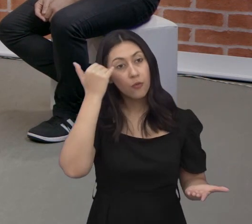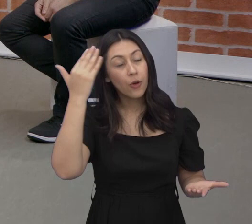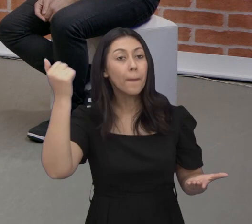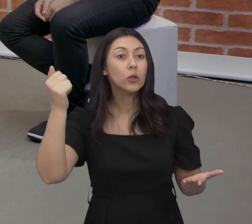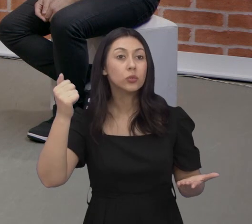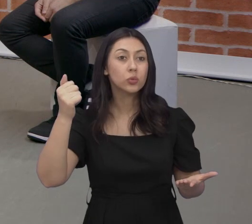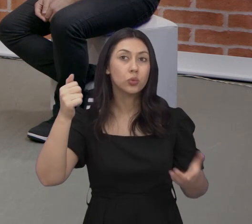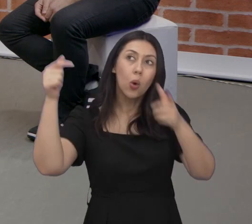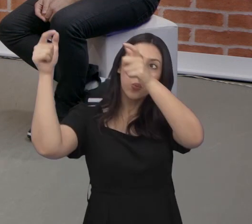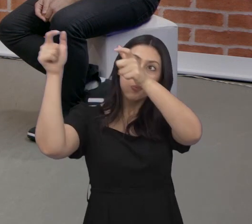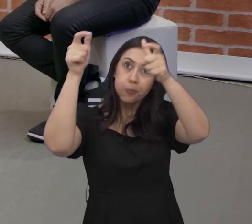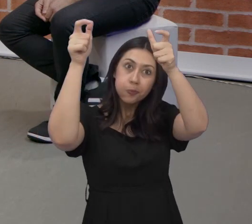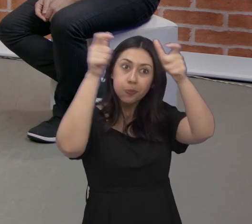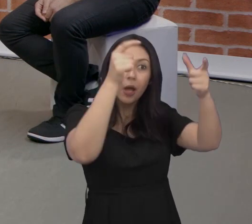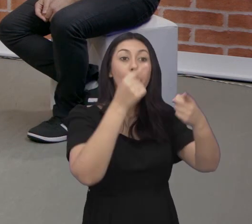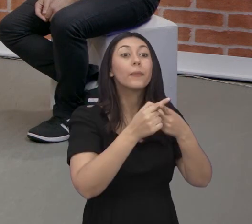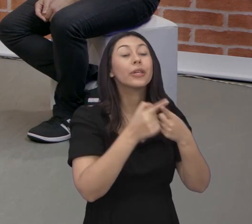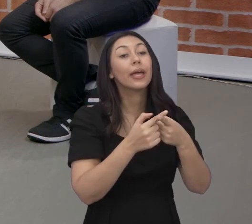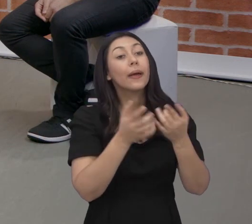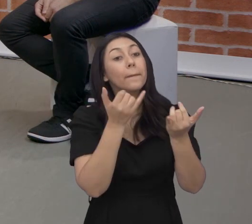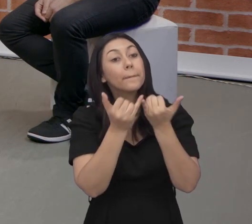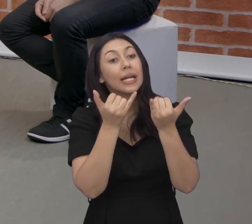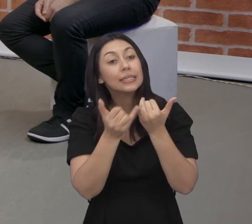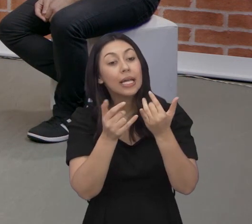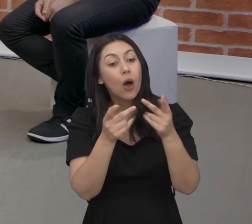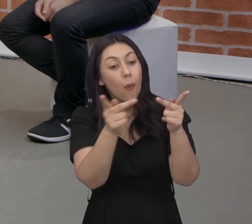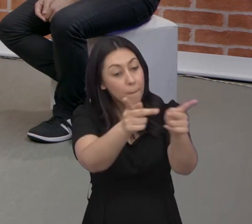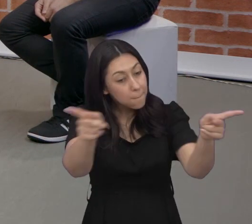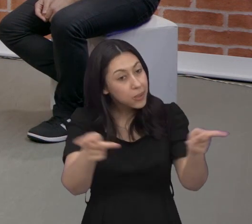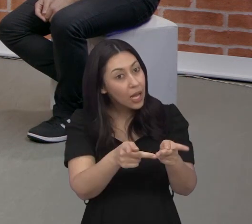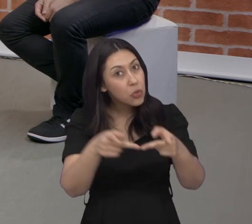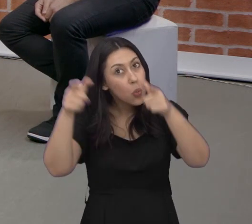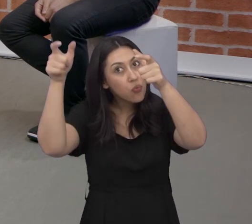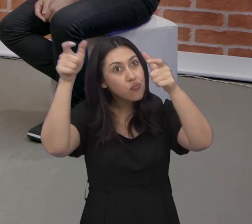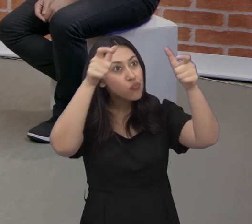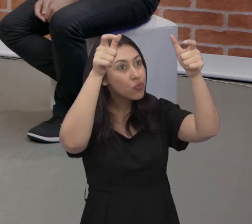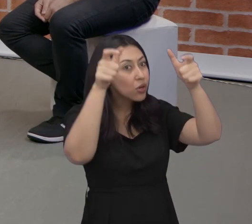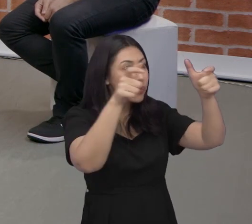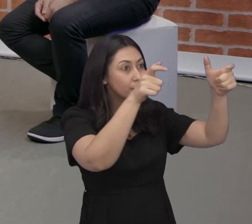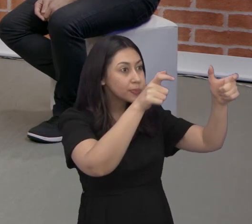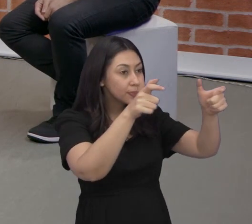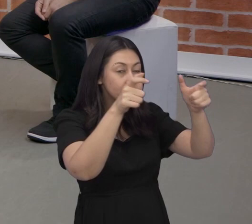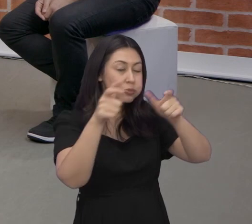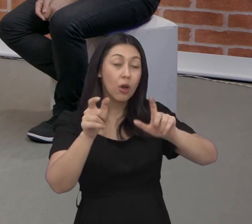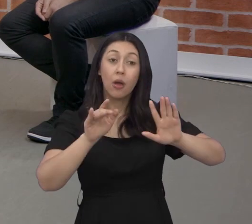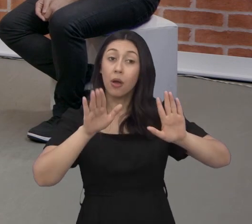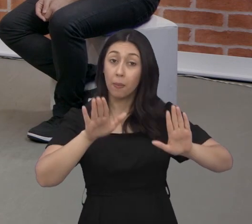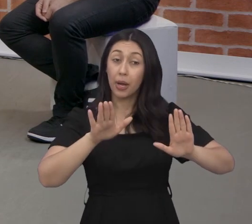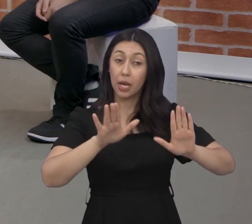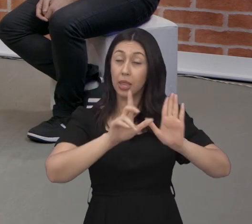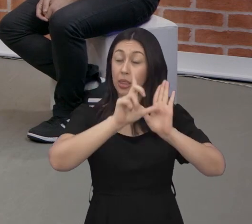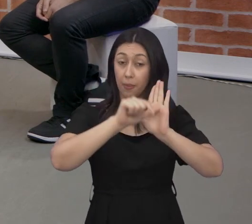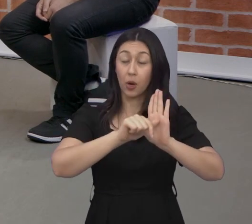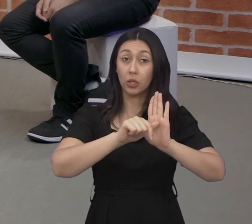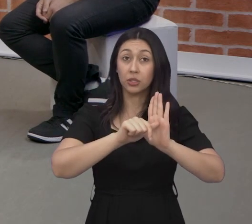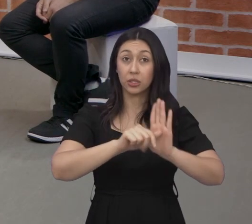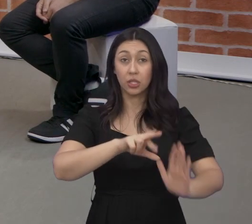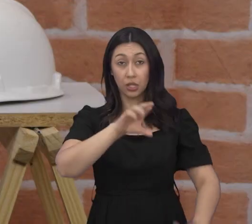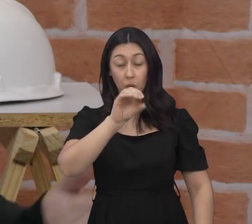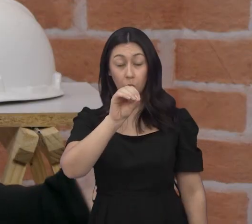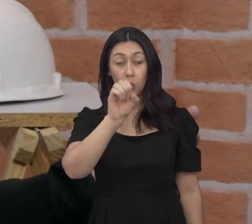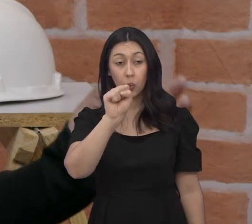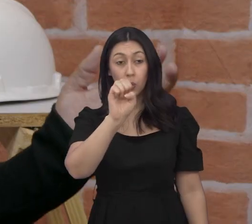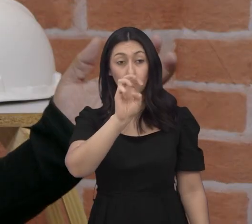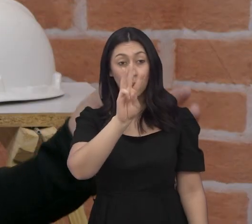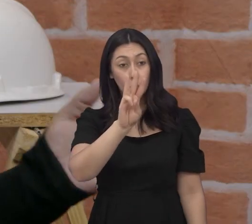discos voadores, porque ele parecia pratos deslizando. Daí ficou esse termo. Ah, sim. Mas nessa ocasião da queda de Roswell,